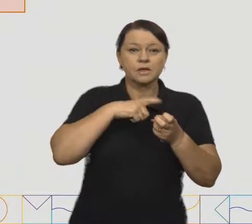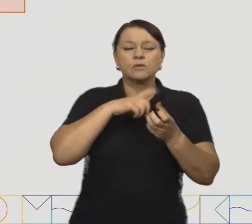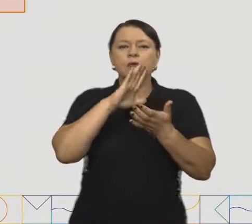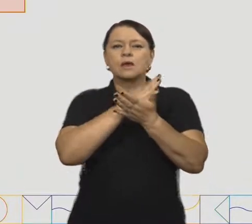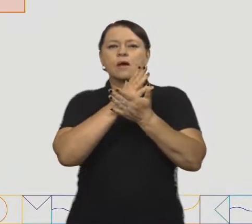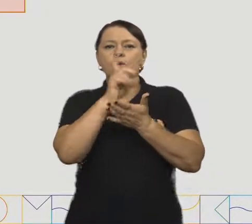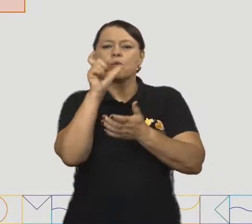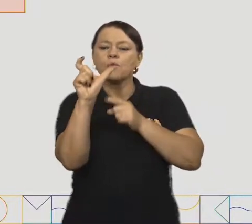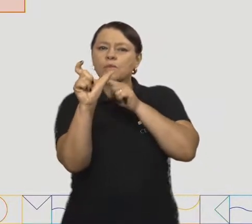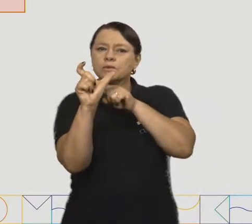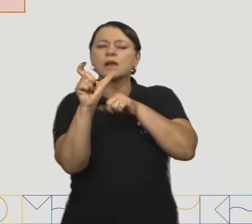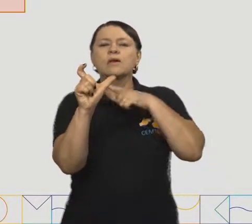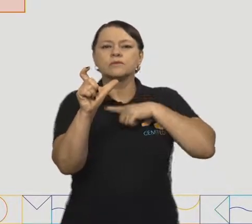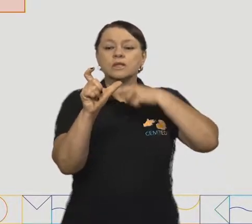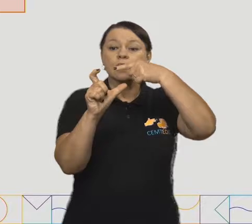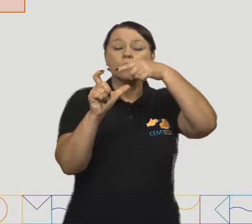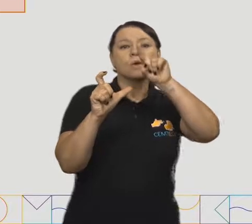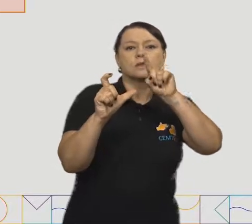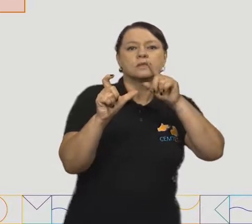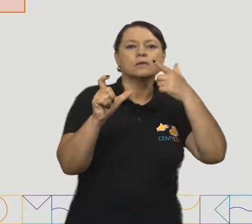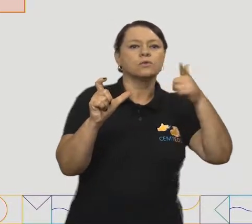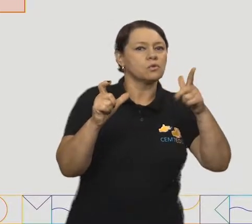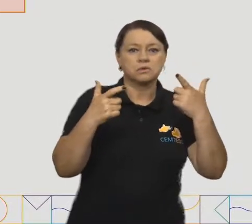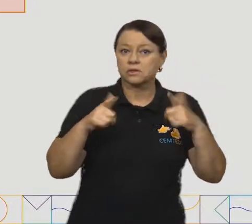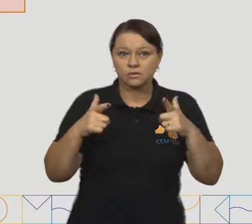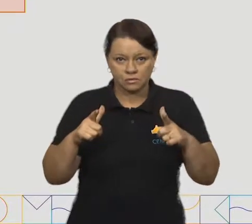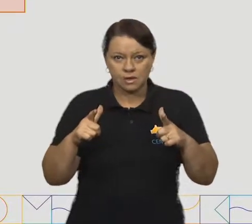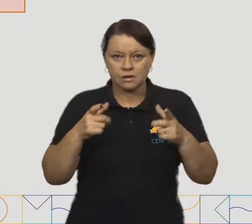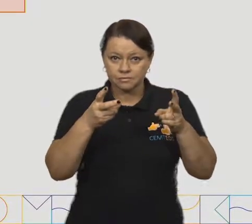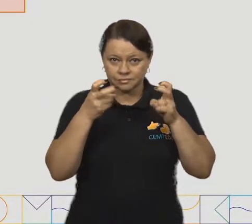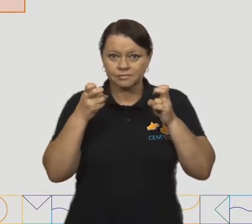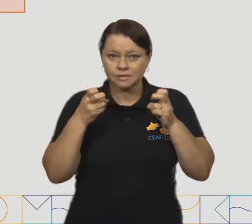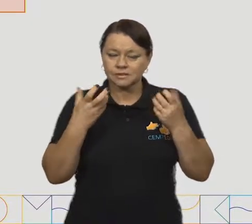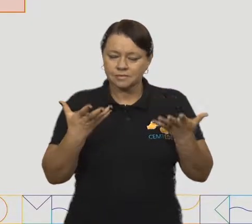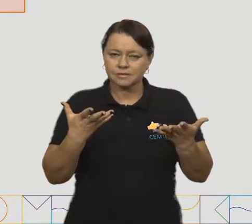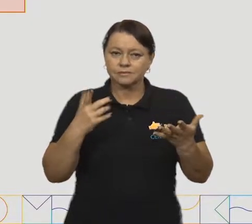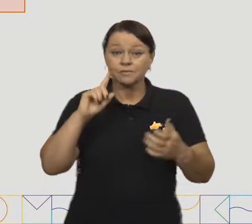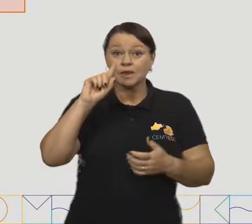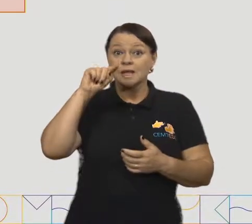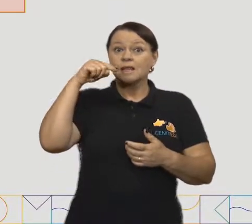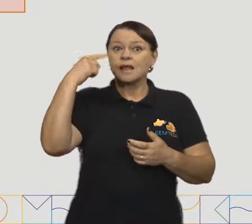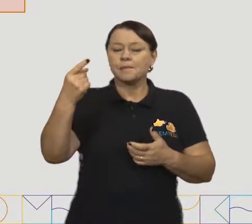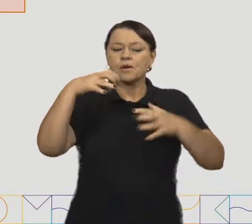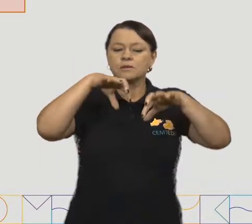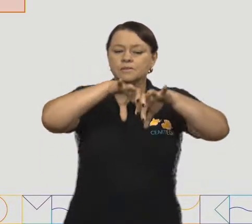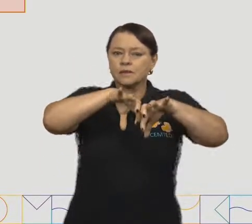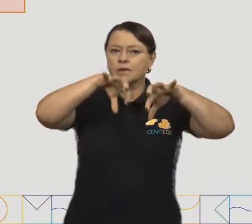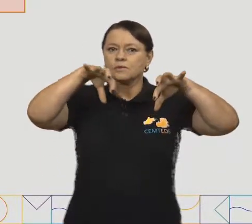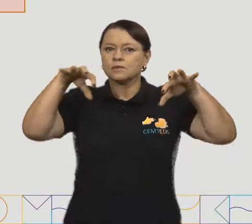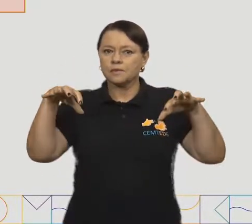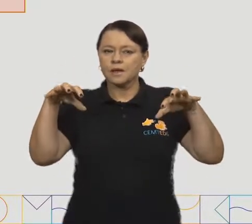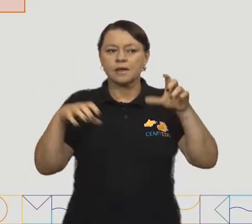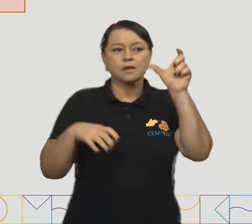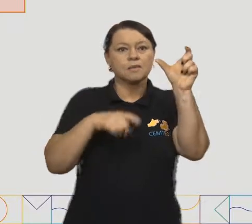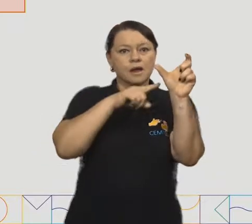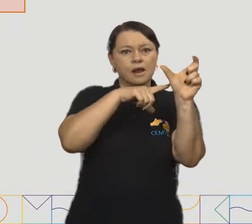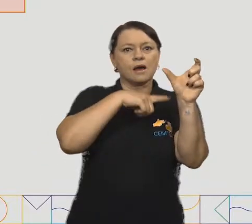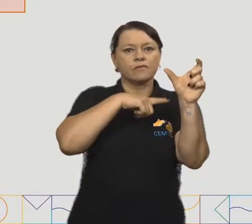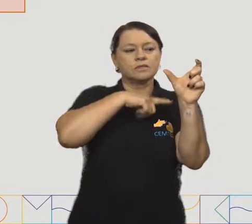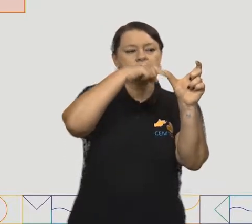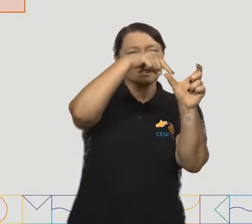saci, avó, anel, sofá, mocotó, animal,